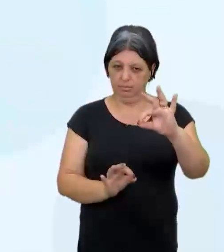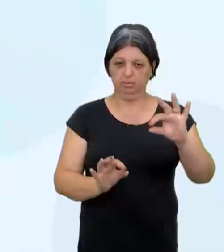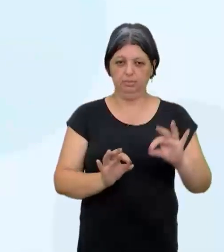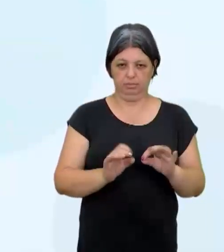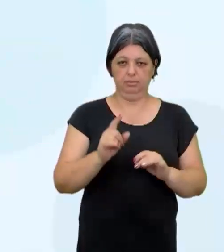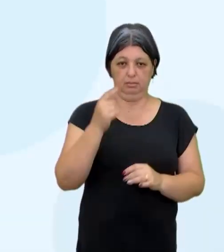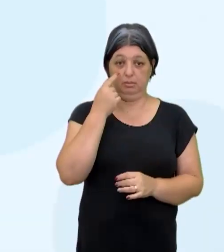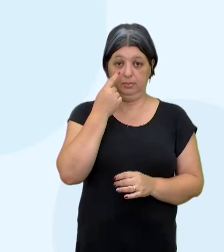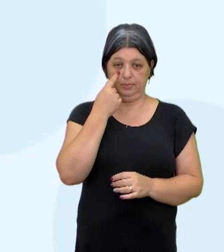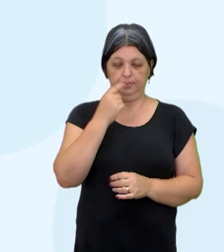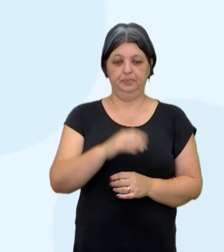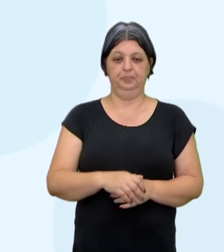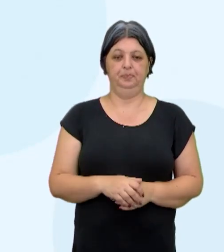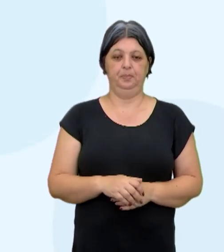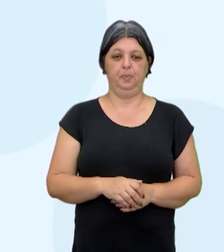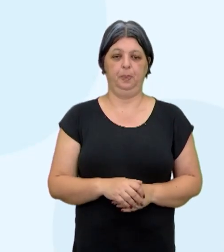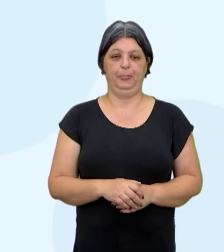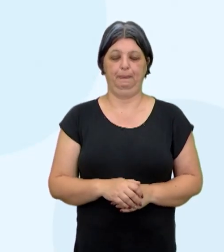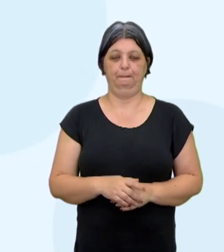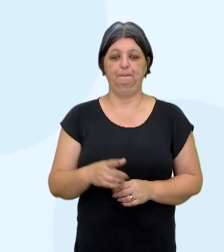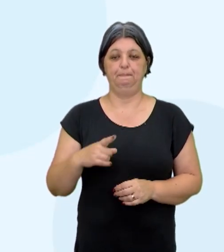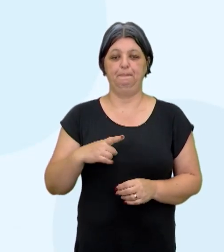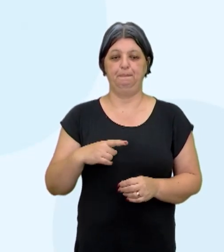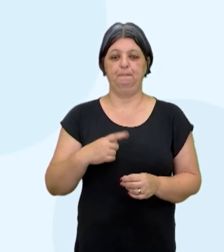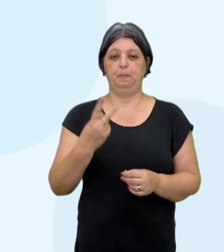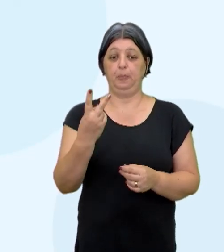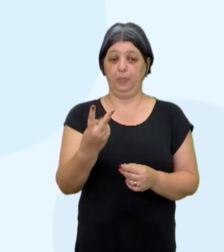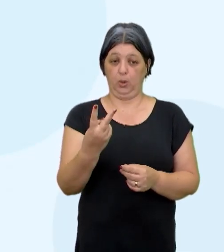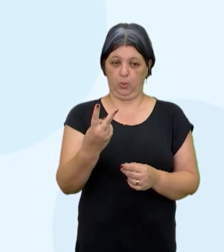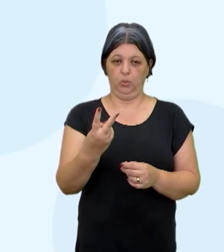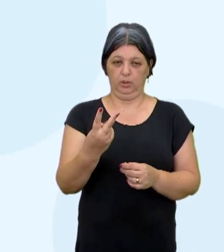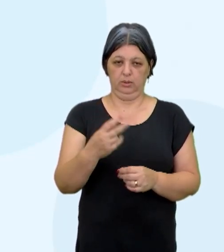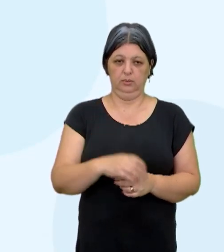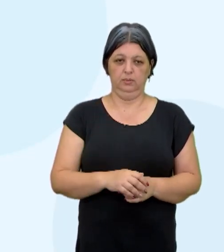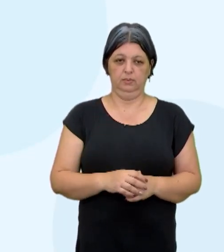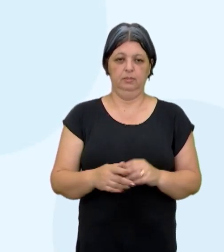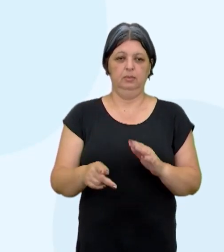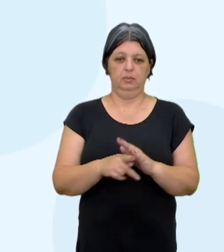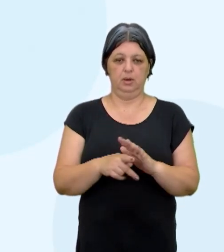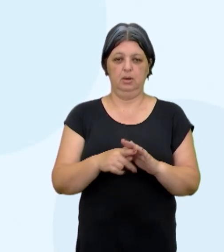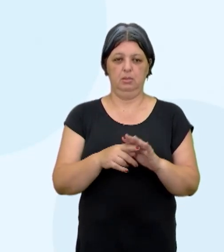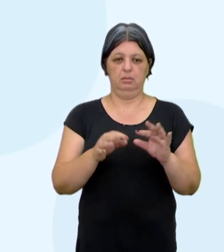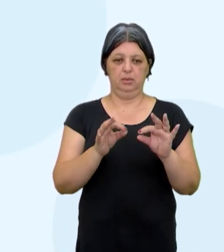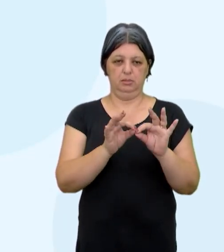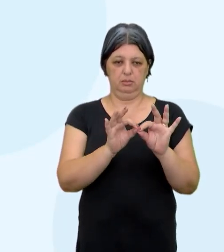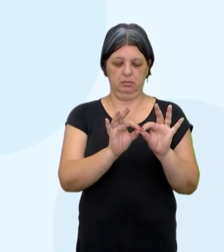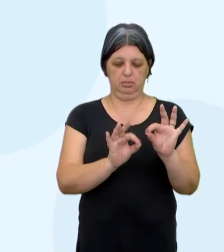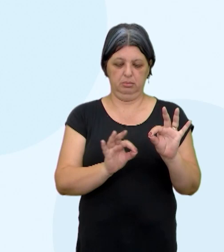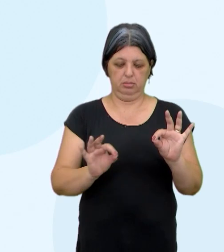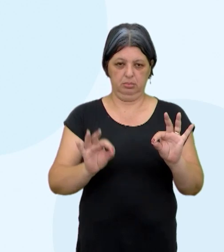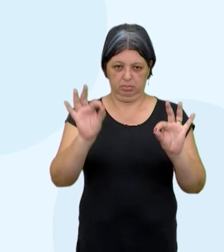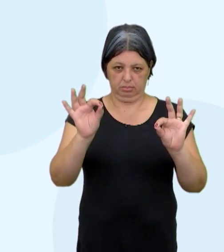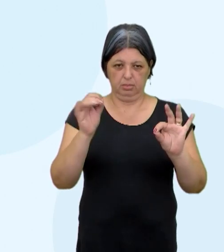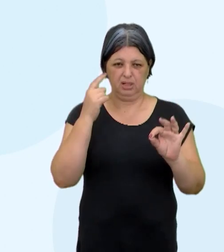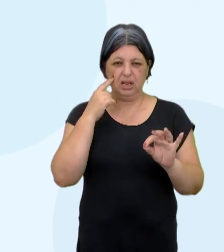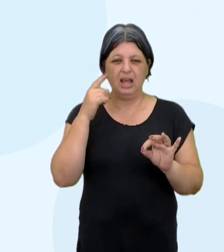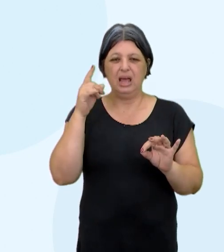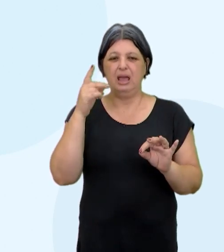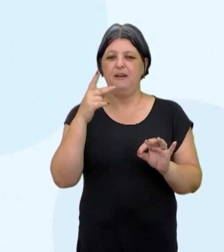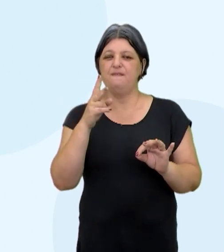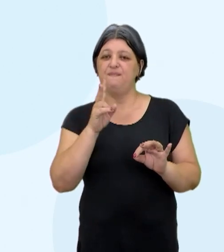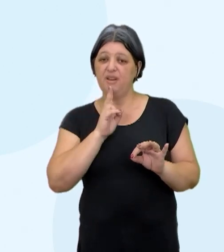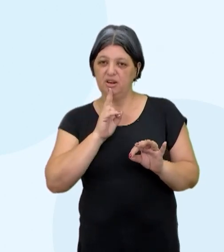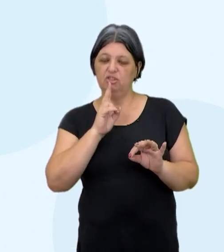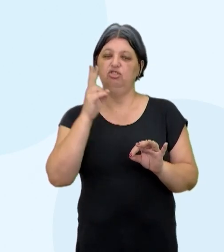a figura que a gente tem aqui na esquerda. A gente tem aí duas figuras, umas em verdes, são iguais, e outras em amarelo. Então, a figura